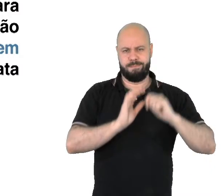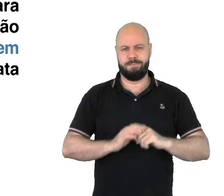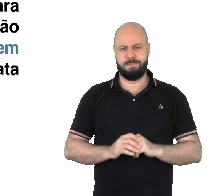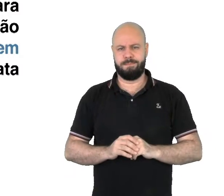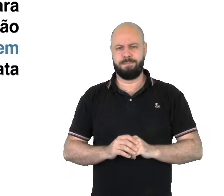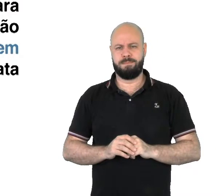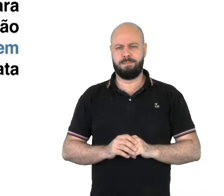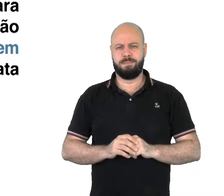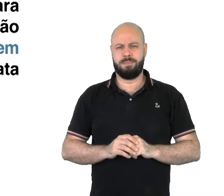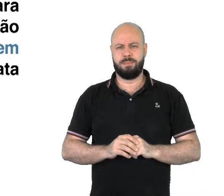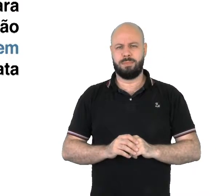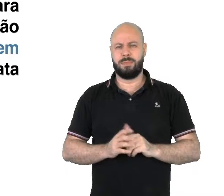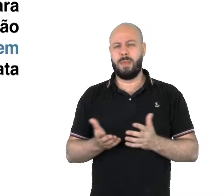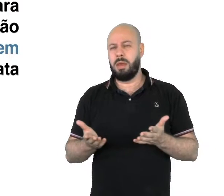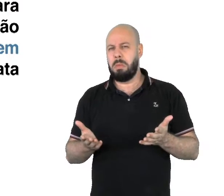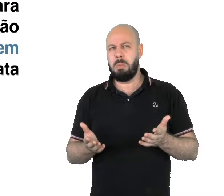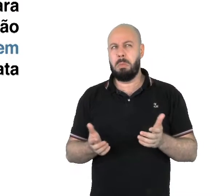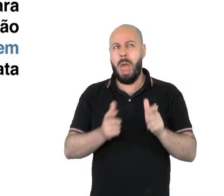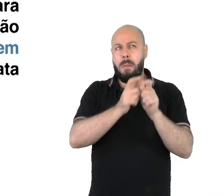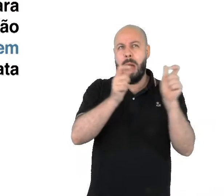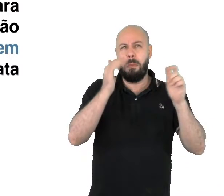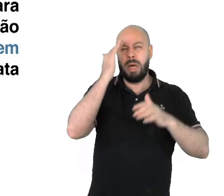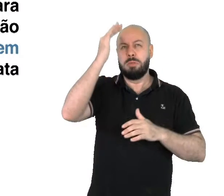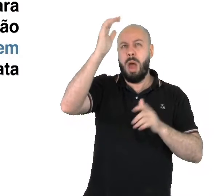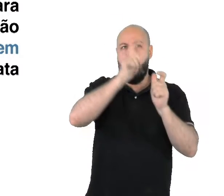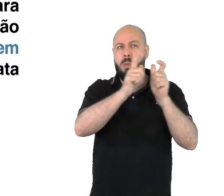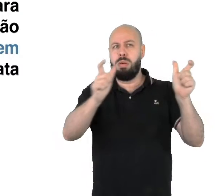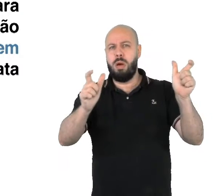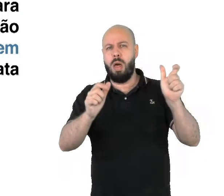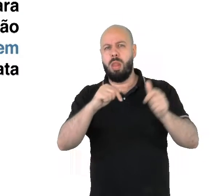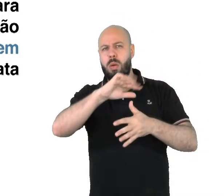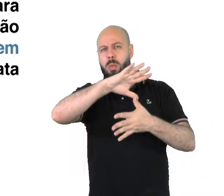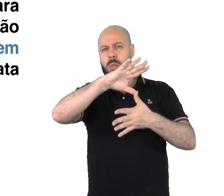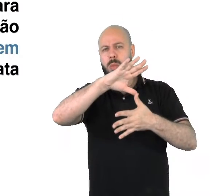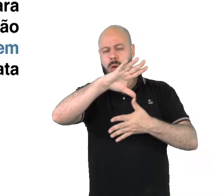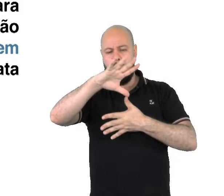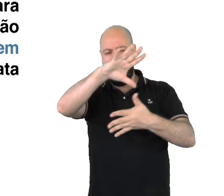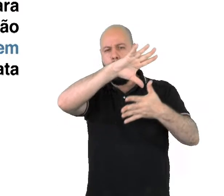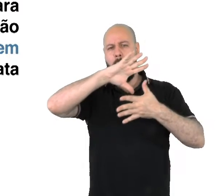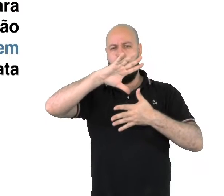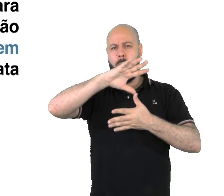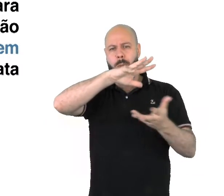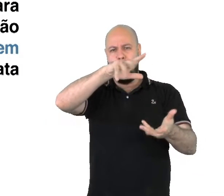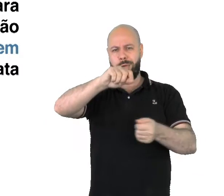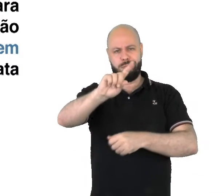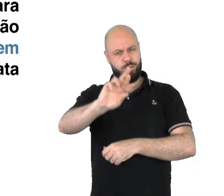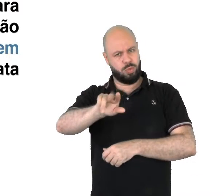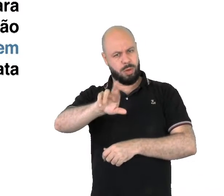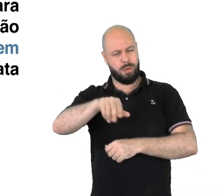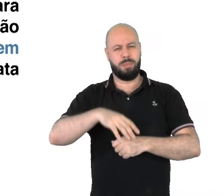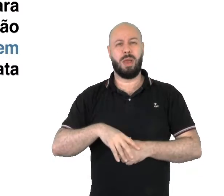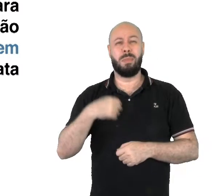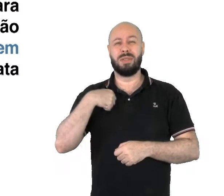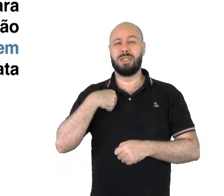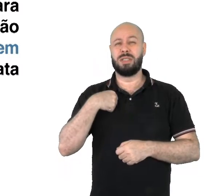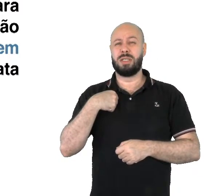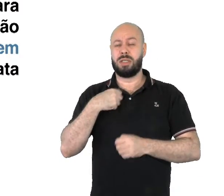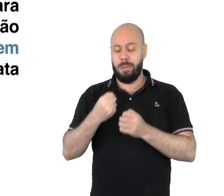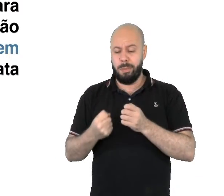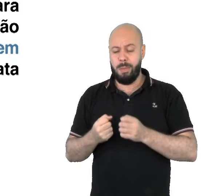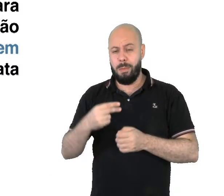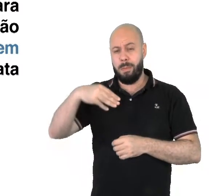tá? Ele não é um dos principais continentes do mundo. E eles precisam de muita matéria-prima para